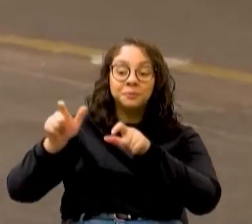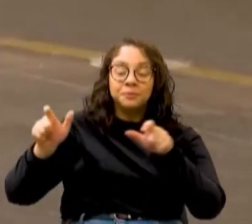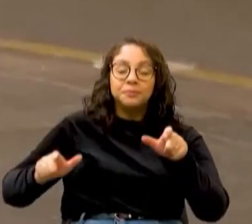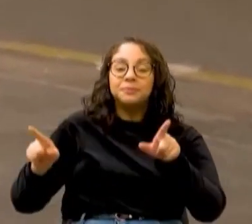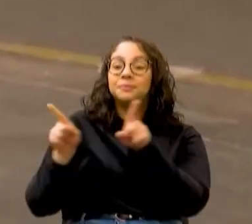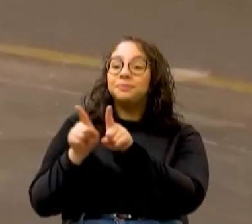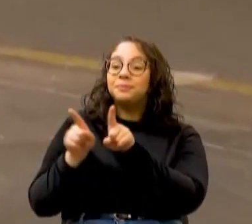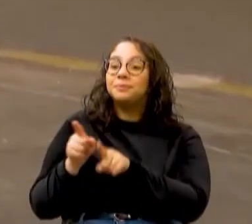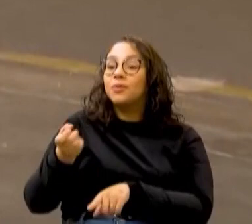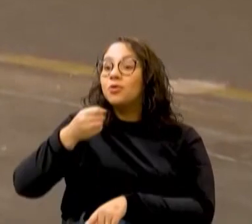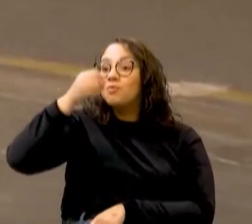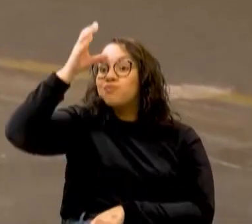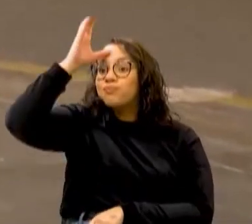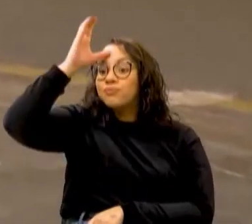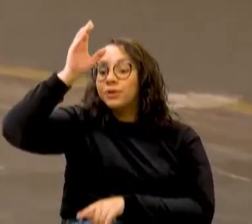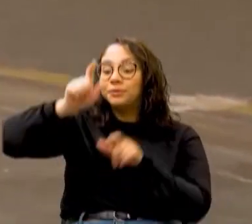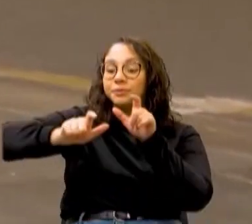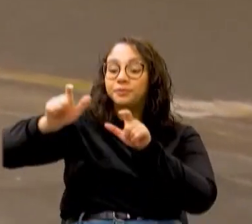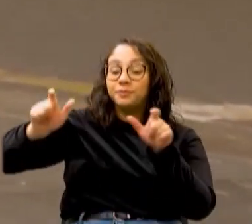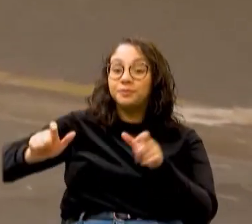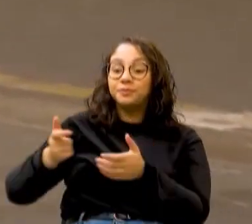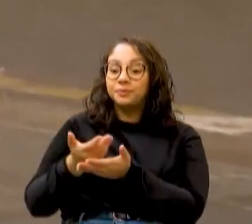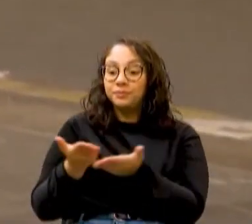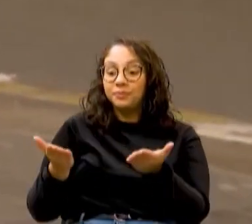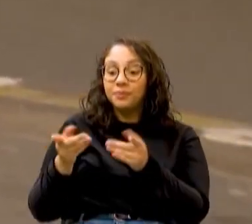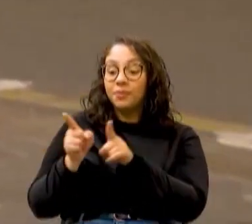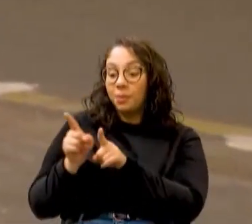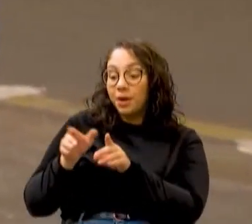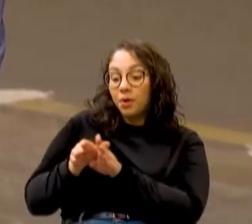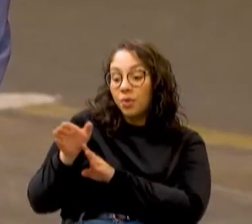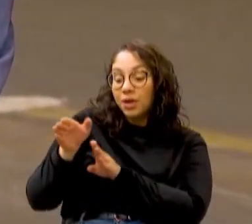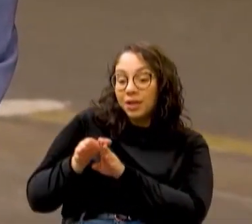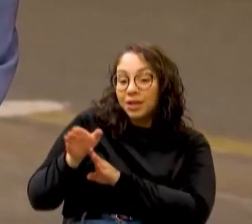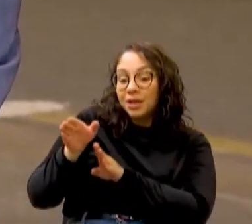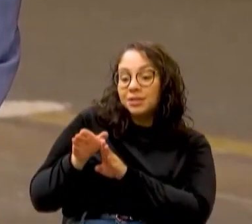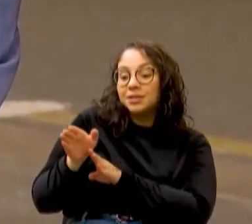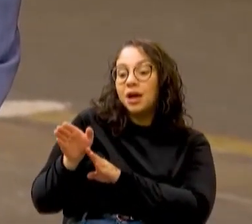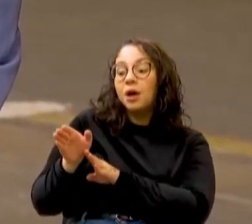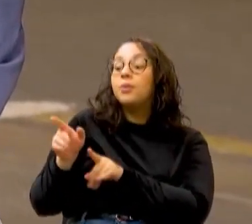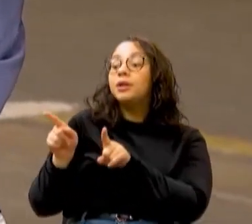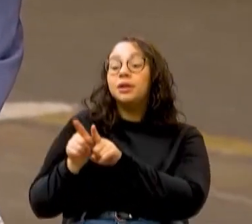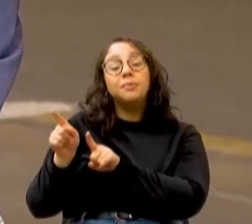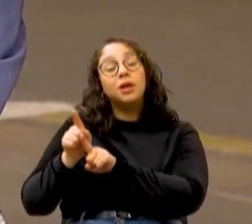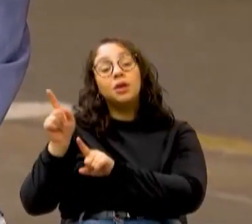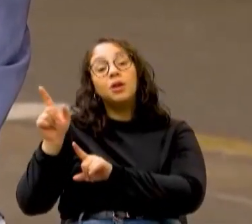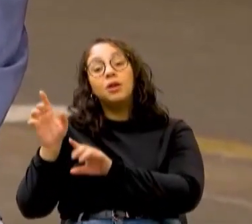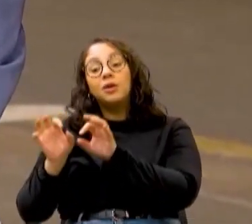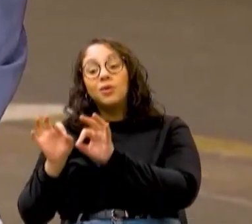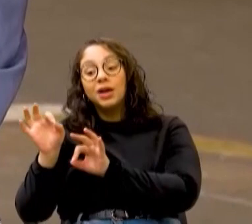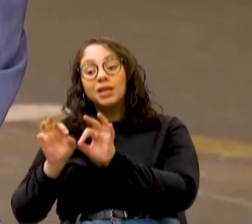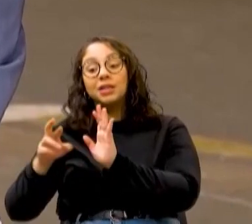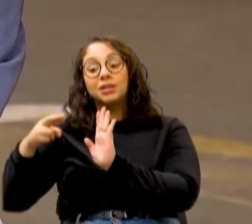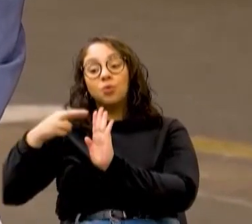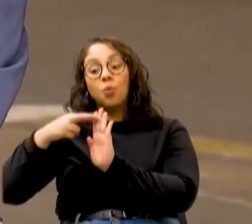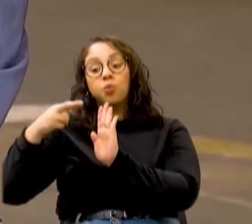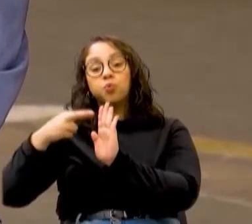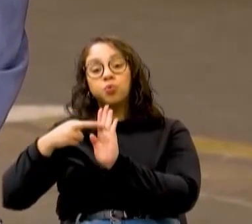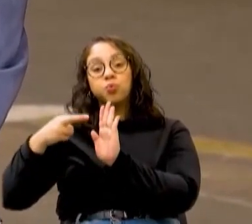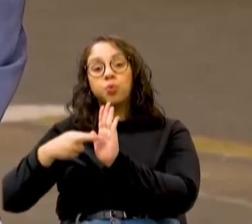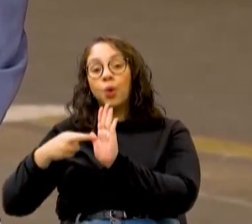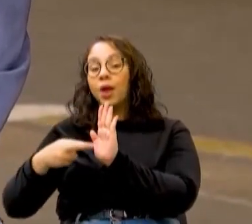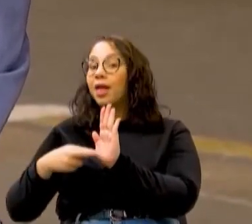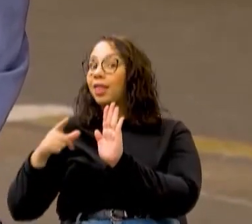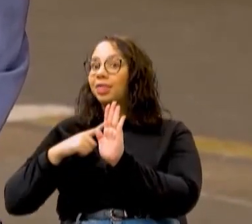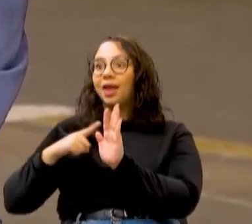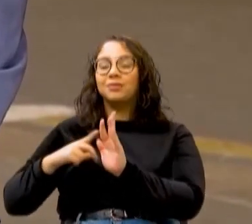é de levar um pouco de conhecimento orientação né e organização ao roteiro que faz